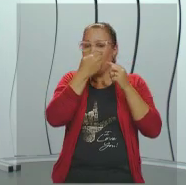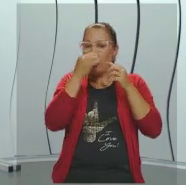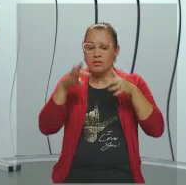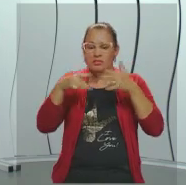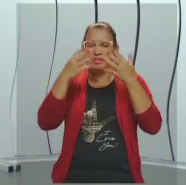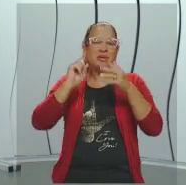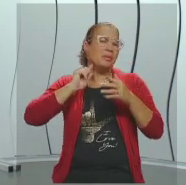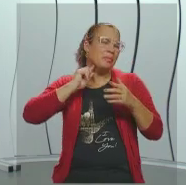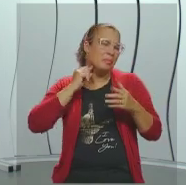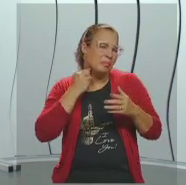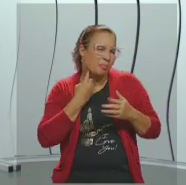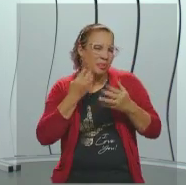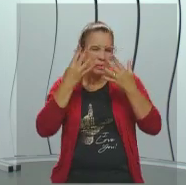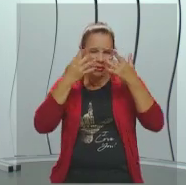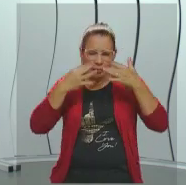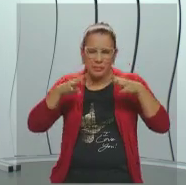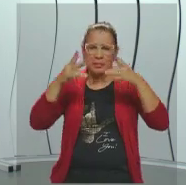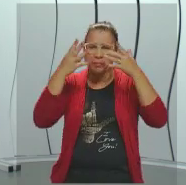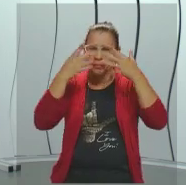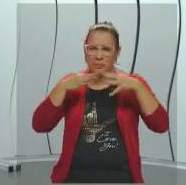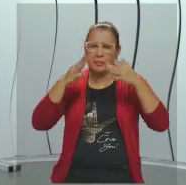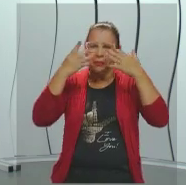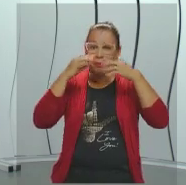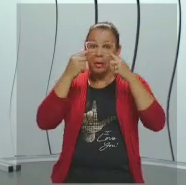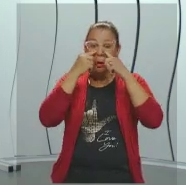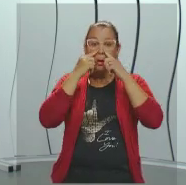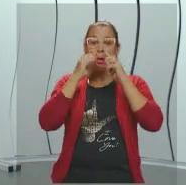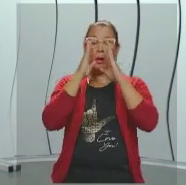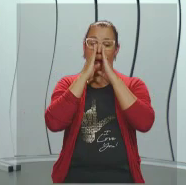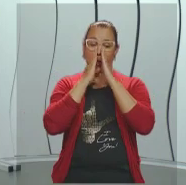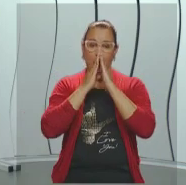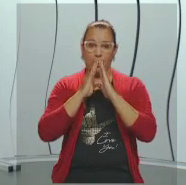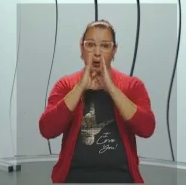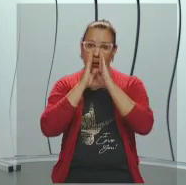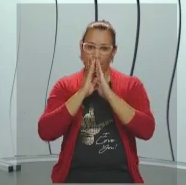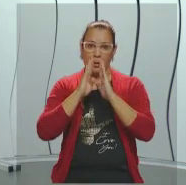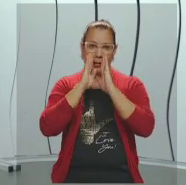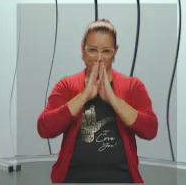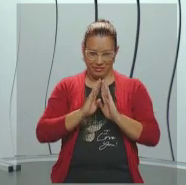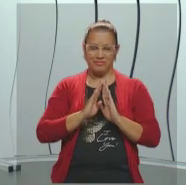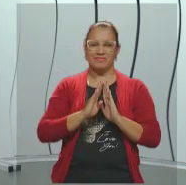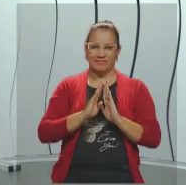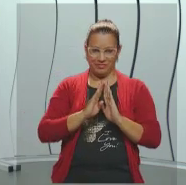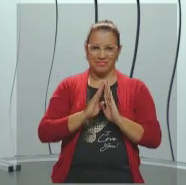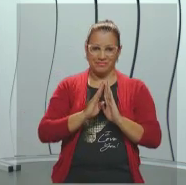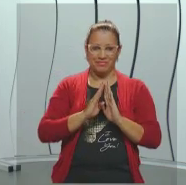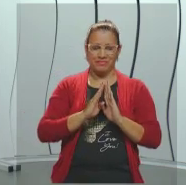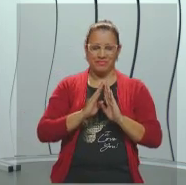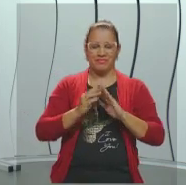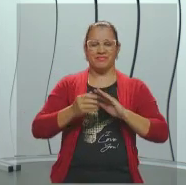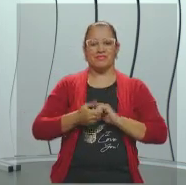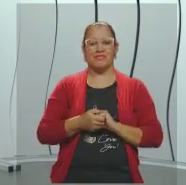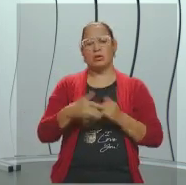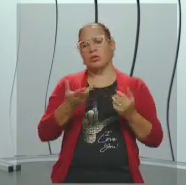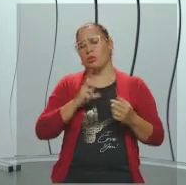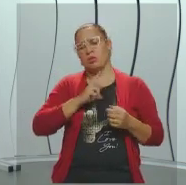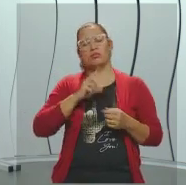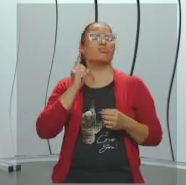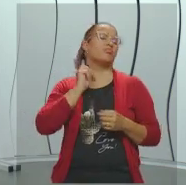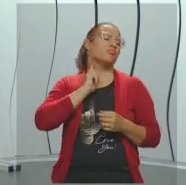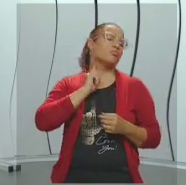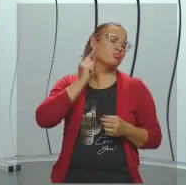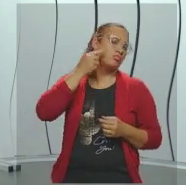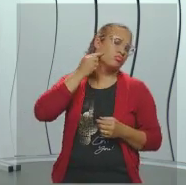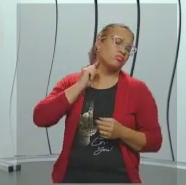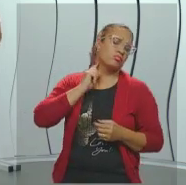qualquer sujeira que tenha entrado para dentro do seu sistema respiratório, seja na laringe, seja